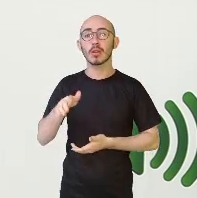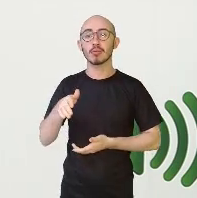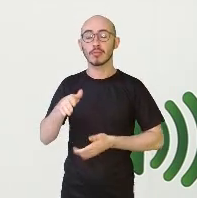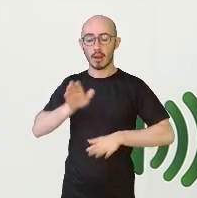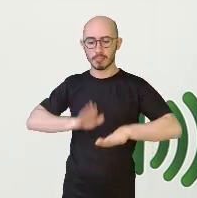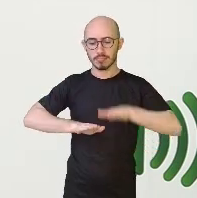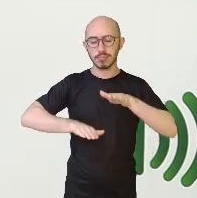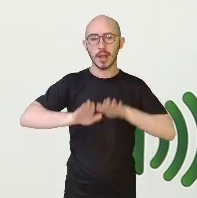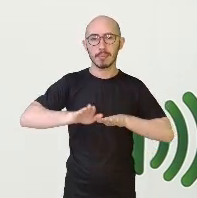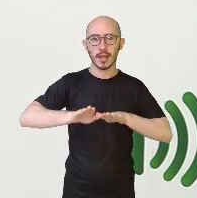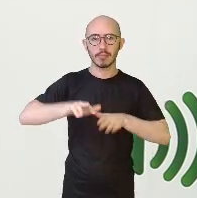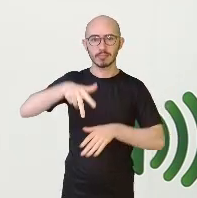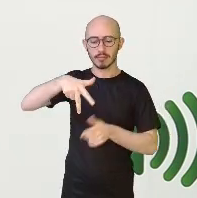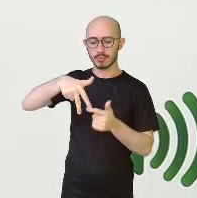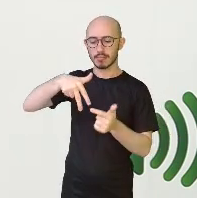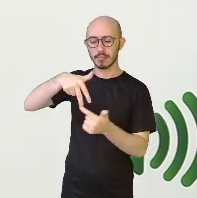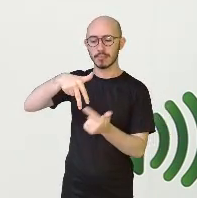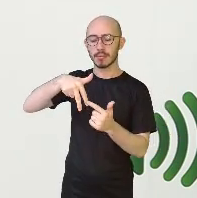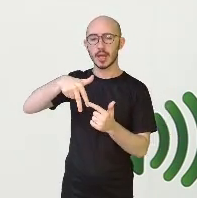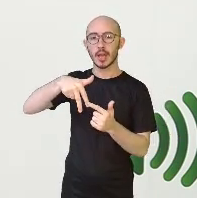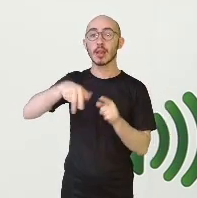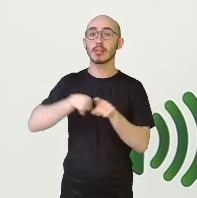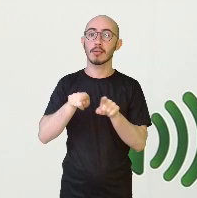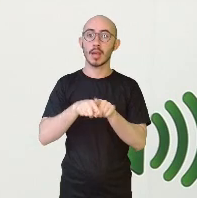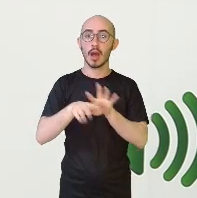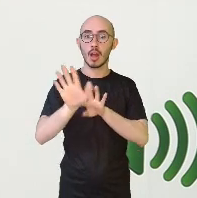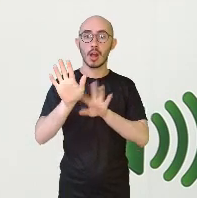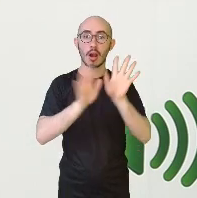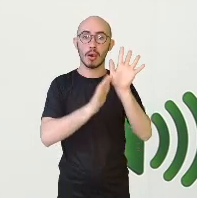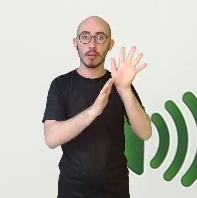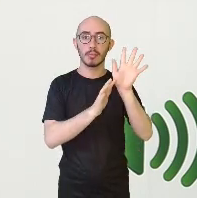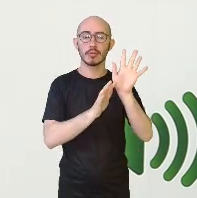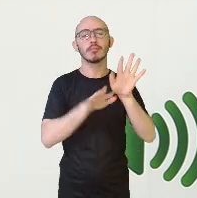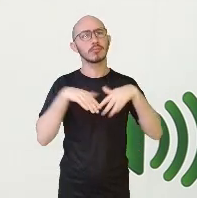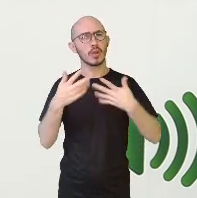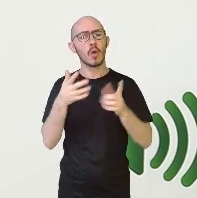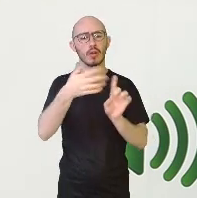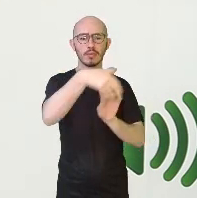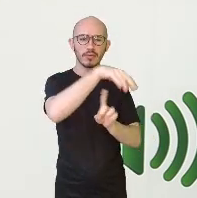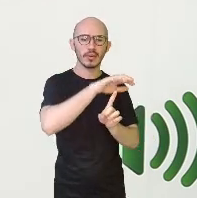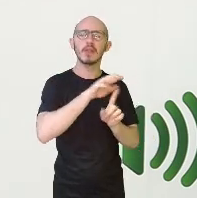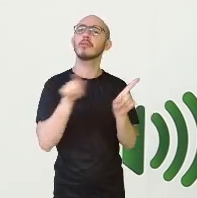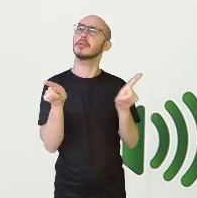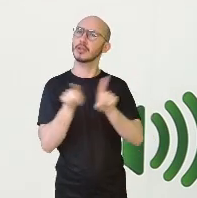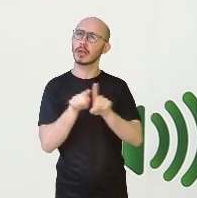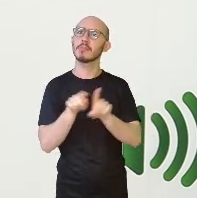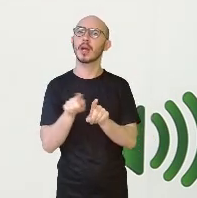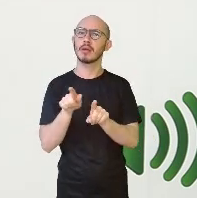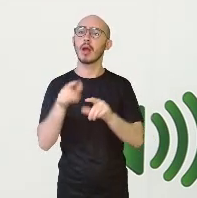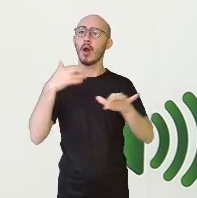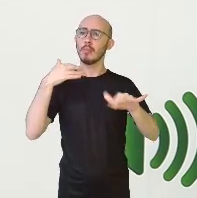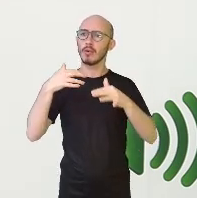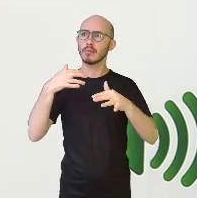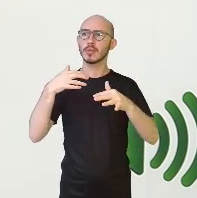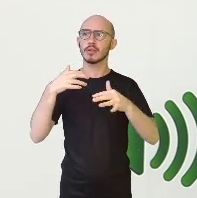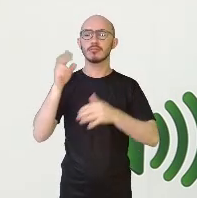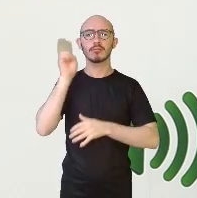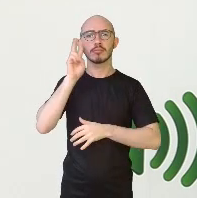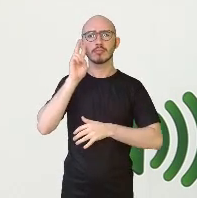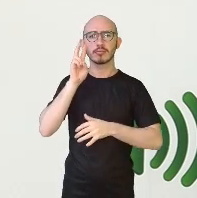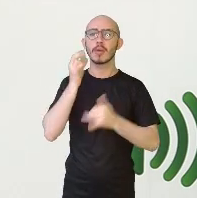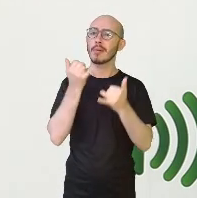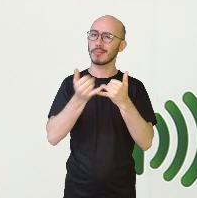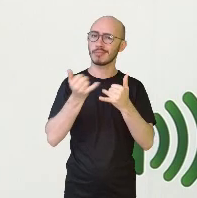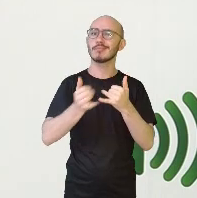as mãos. E do frevo? Também, né? É parecido. Começa a lembrar. O que